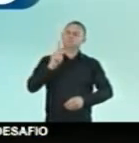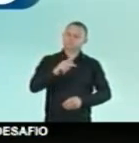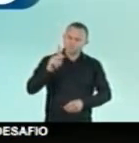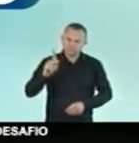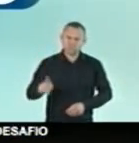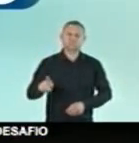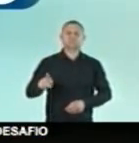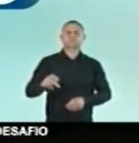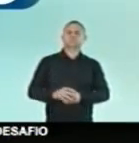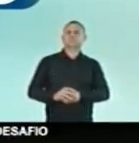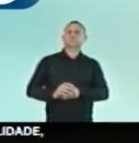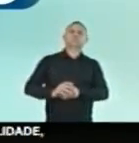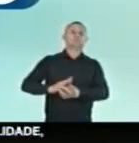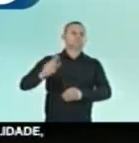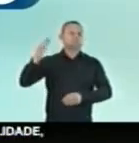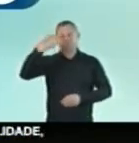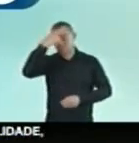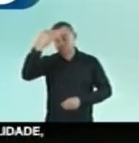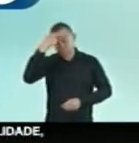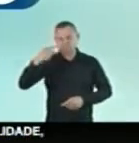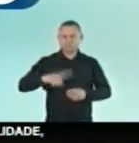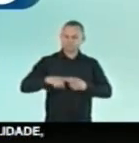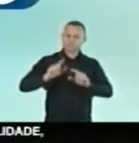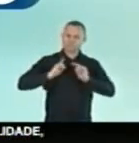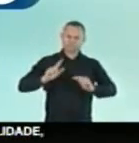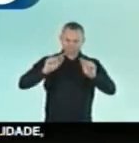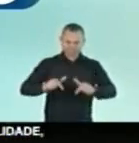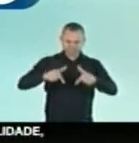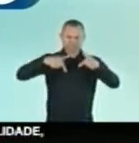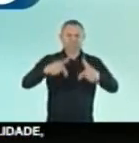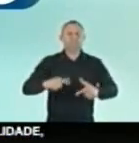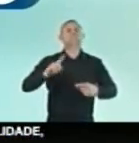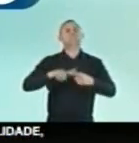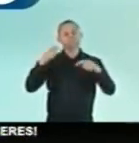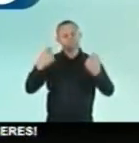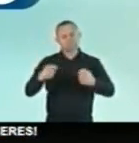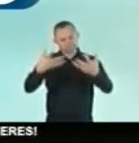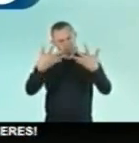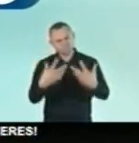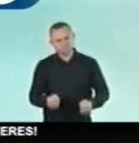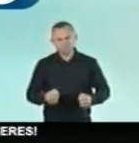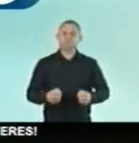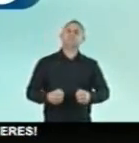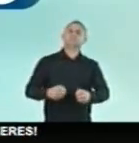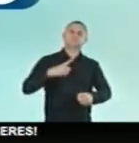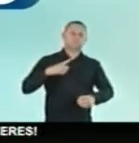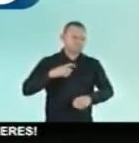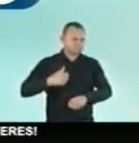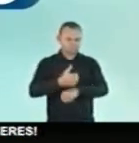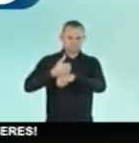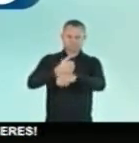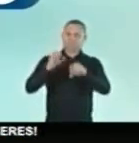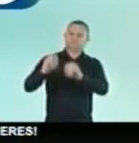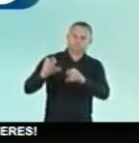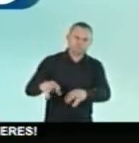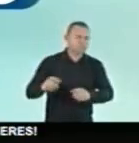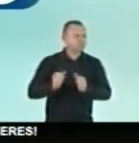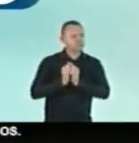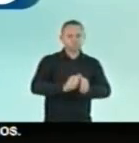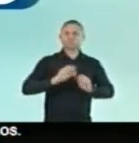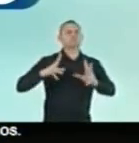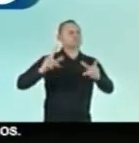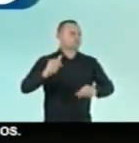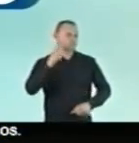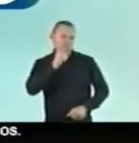e resolvi encarar esse desafio, pois precisamos investir em uma educação de qualidade. Missão que assumi, juntamente com todas as